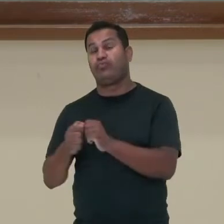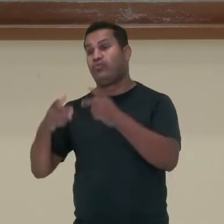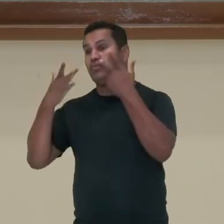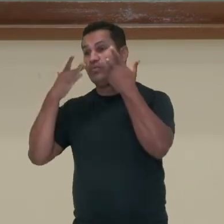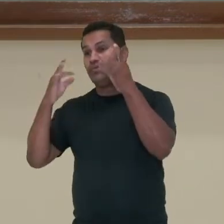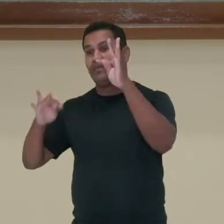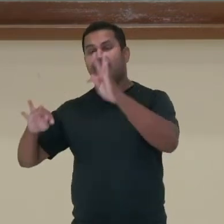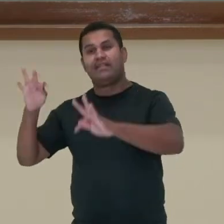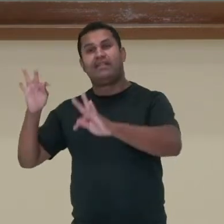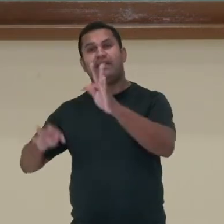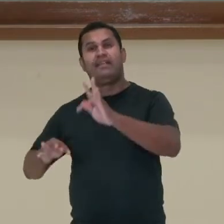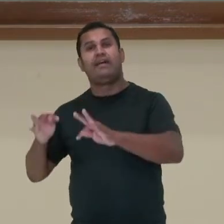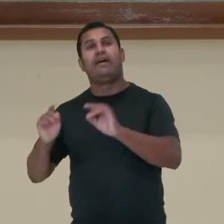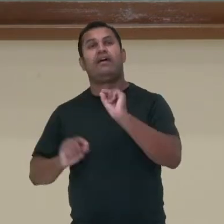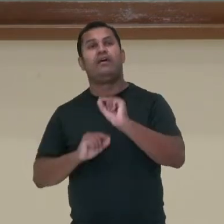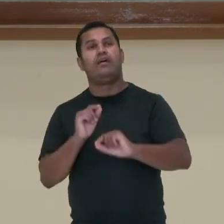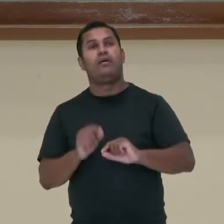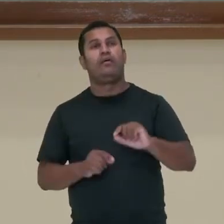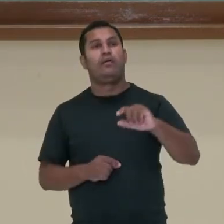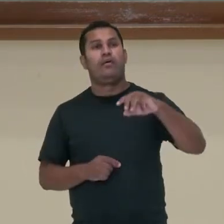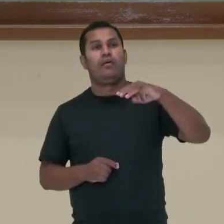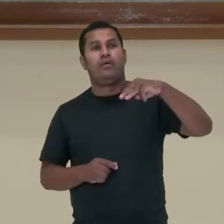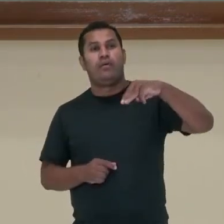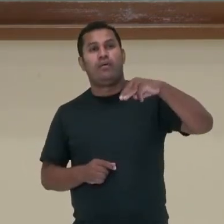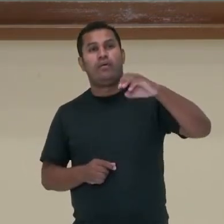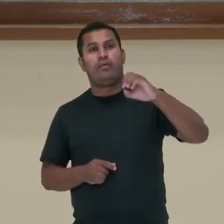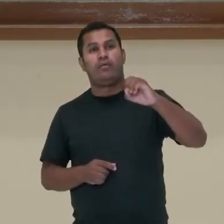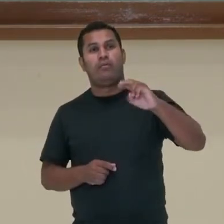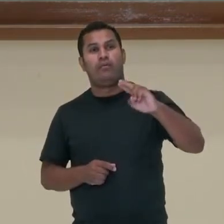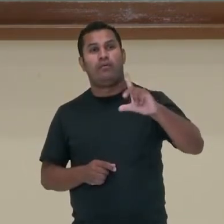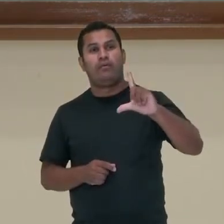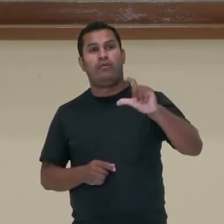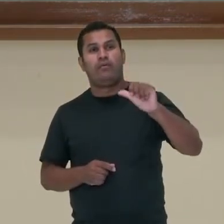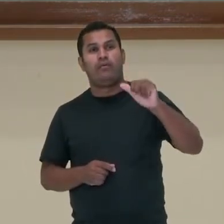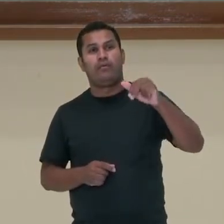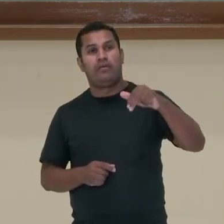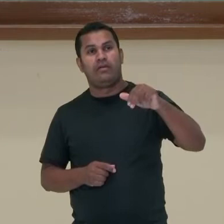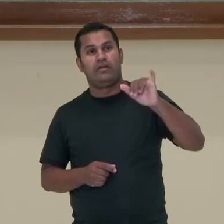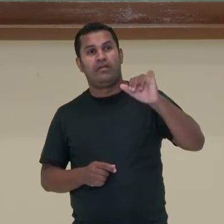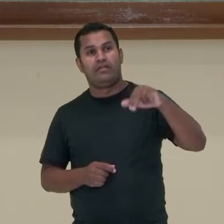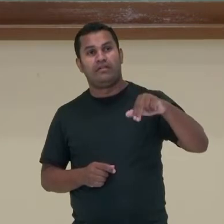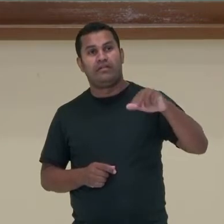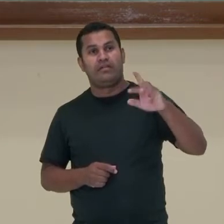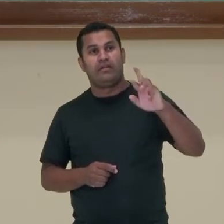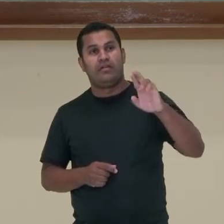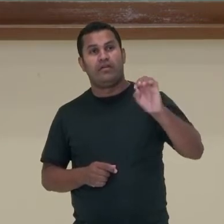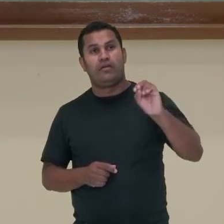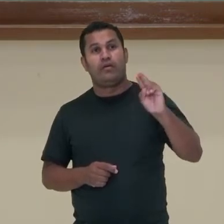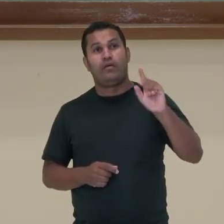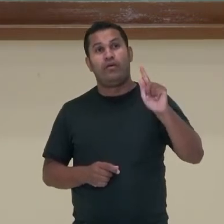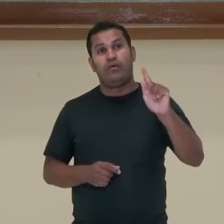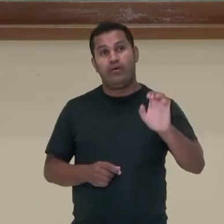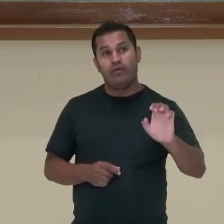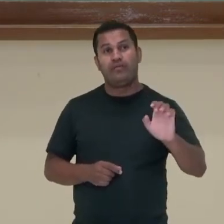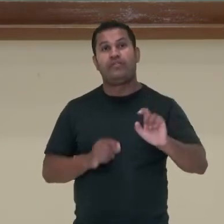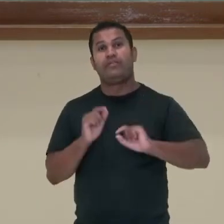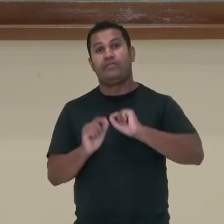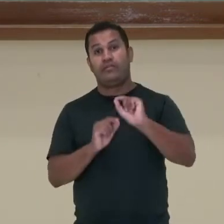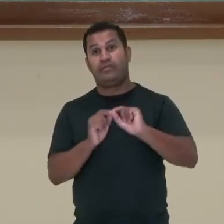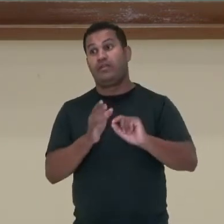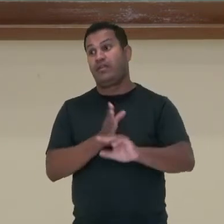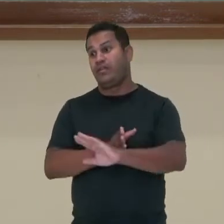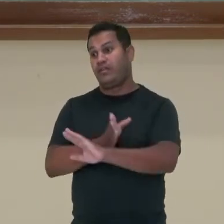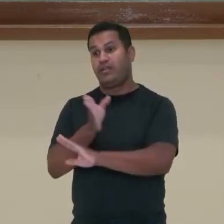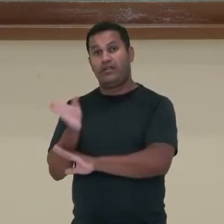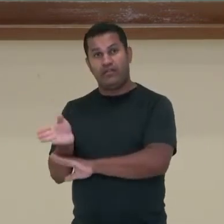nesse momento surge o Cancan. O que é o Cancan? Uma versão inglesa que foi adotada pela França e se tornou um sinônimo de música francesa. Por quê?